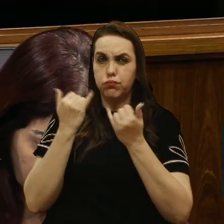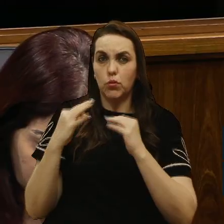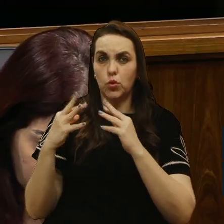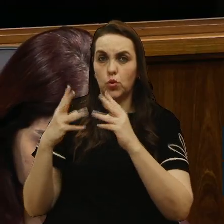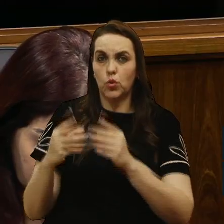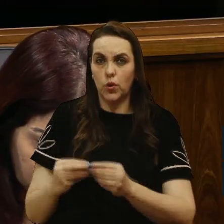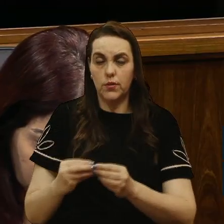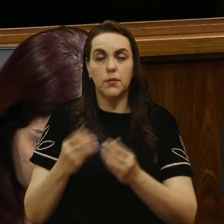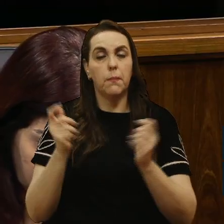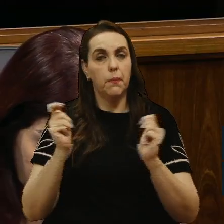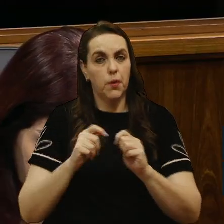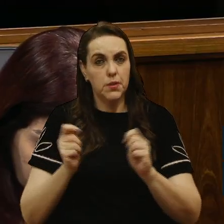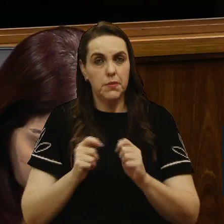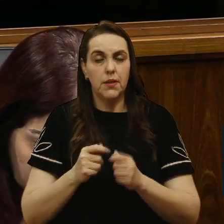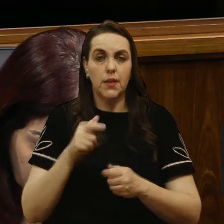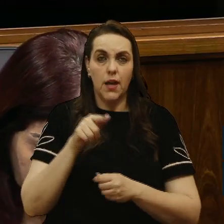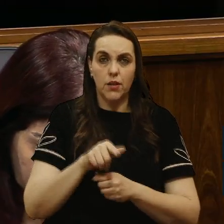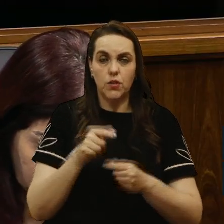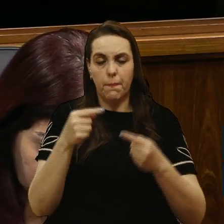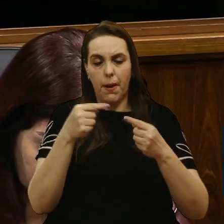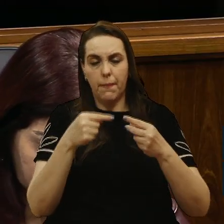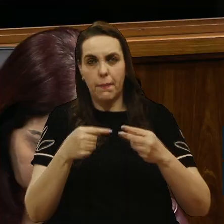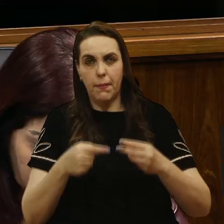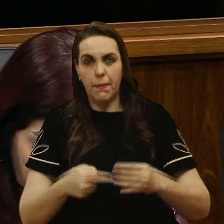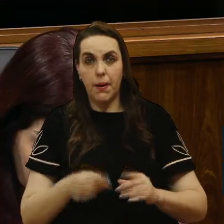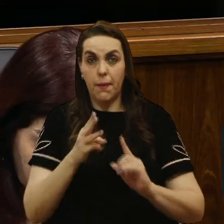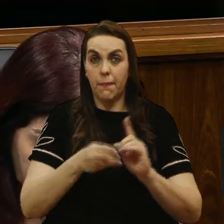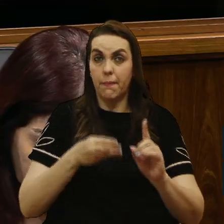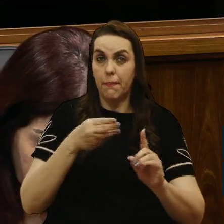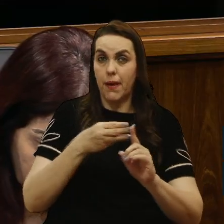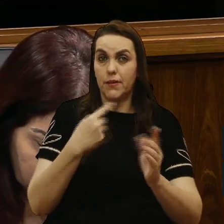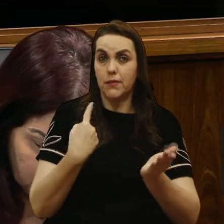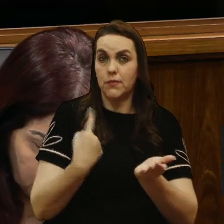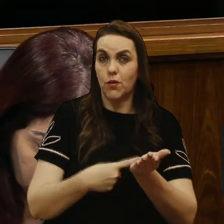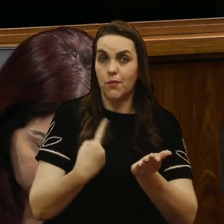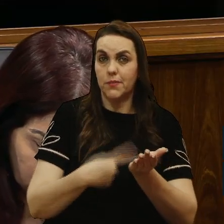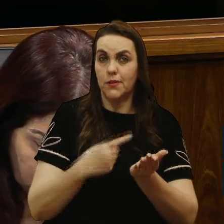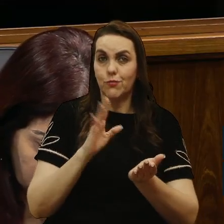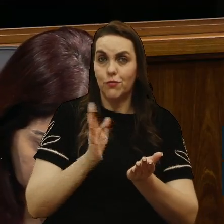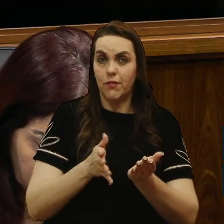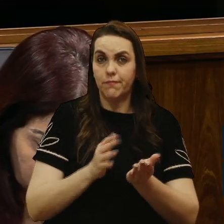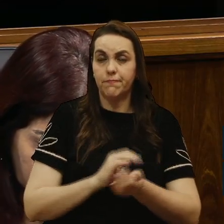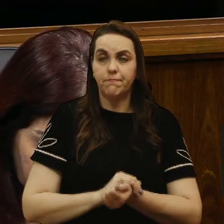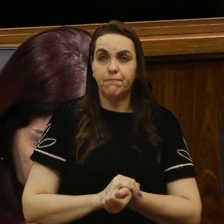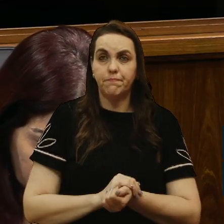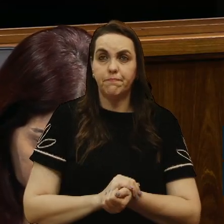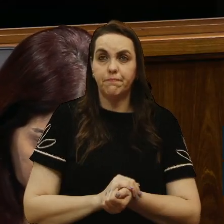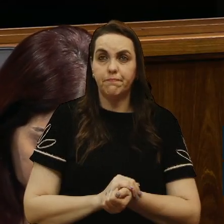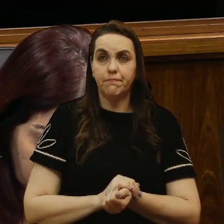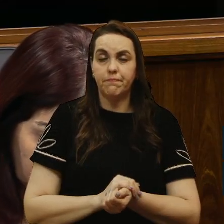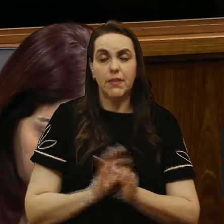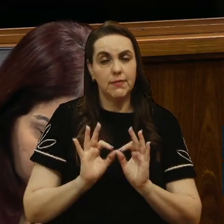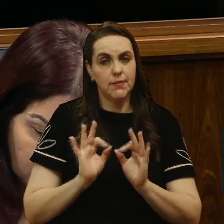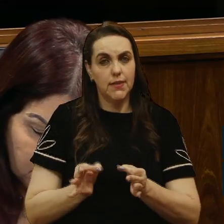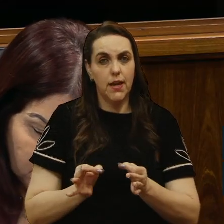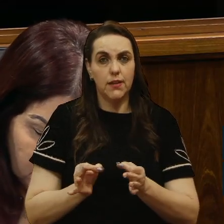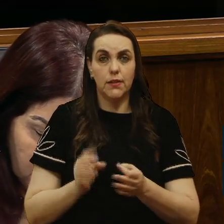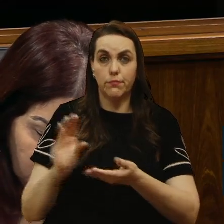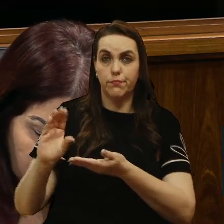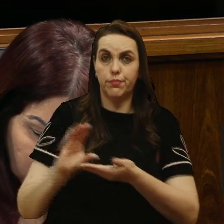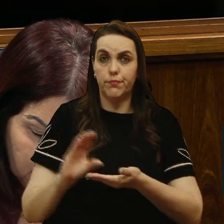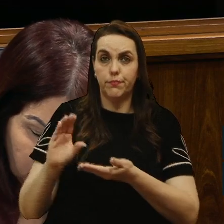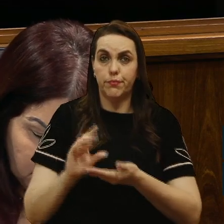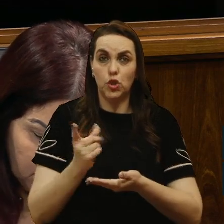permitirá verificar o grau de cumprimento das metas pactuadas e a correta aplicação dos